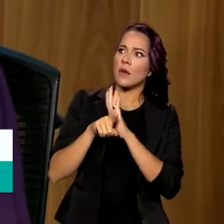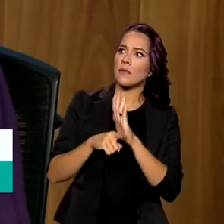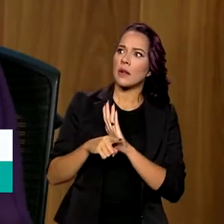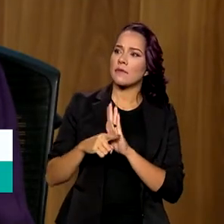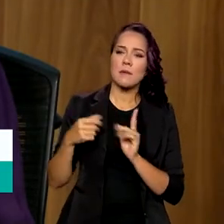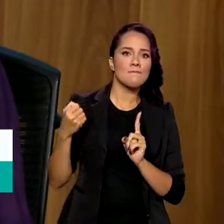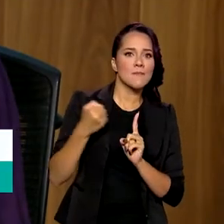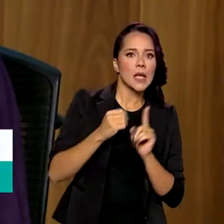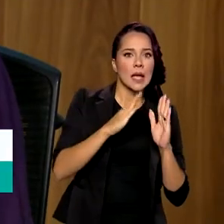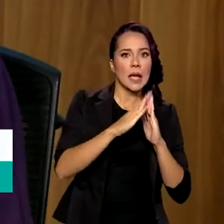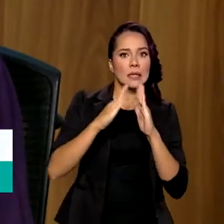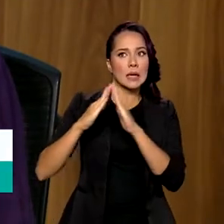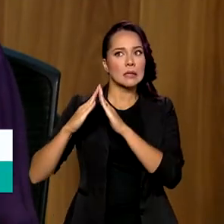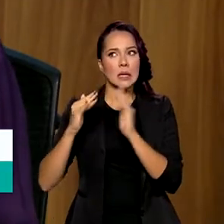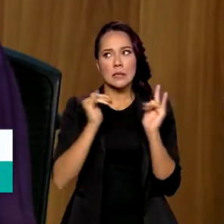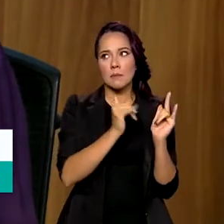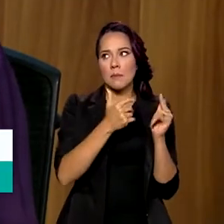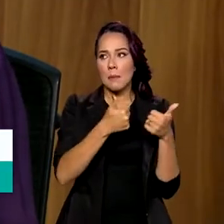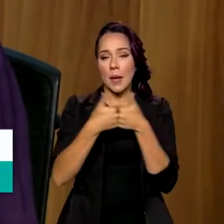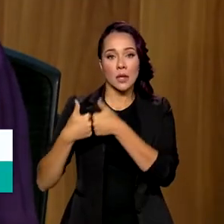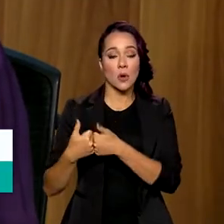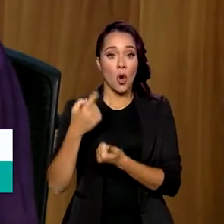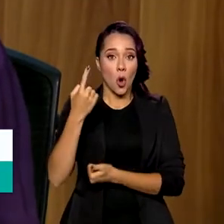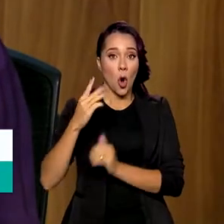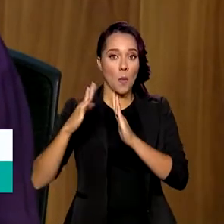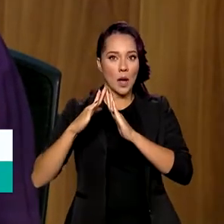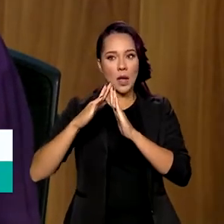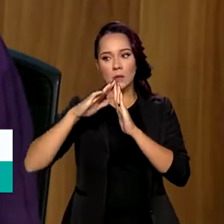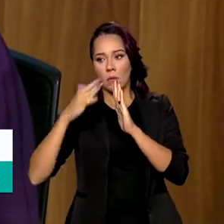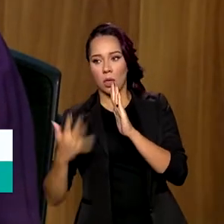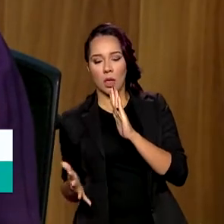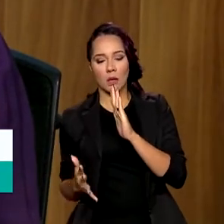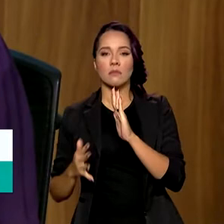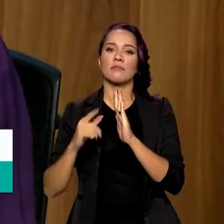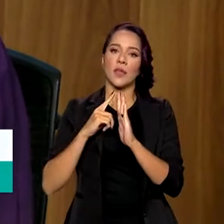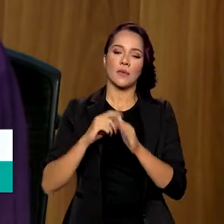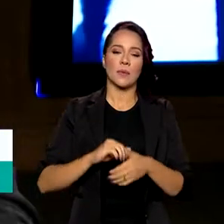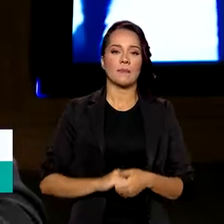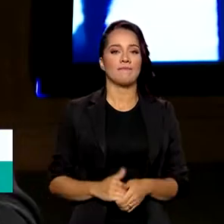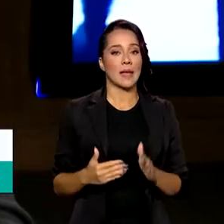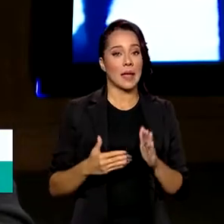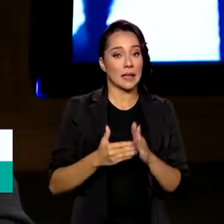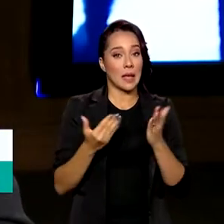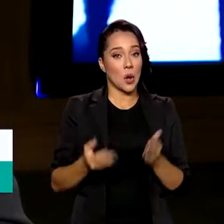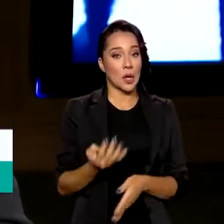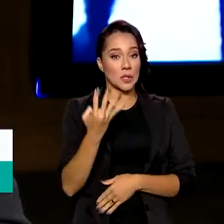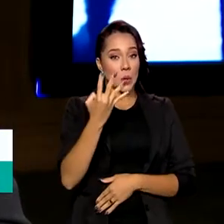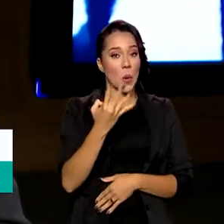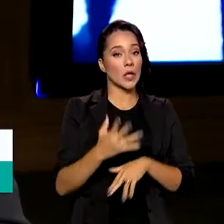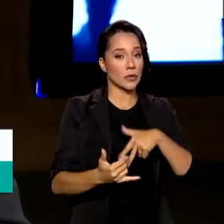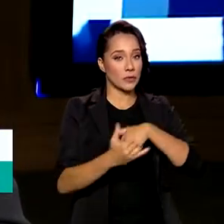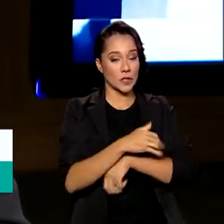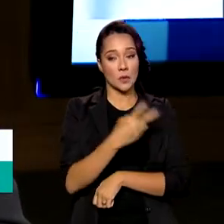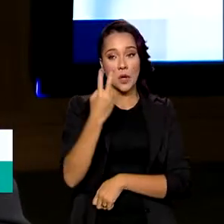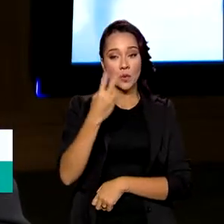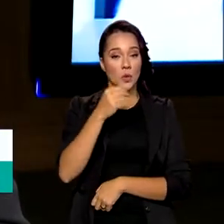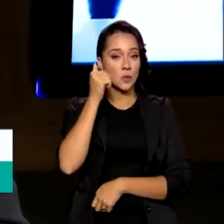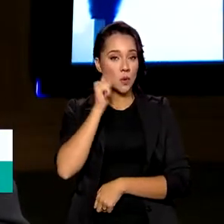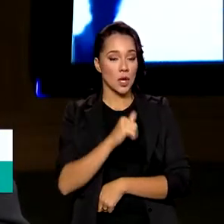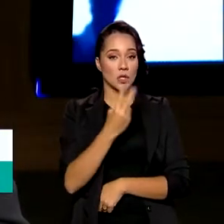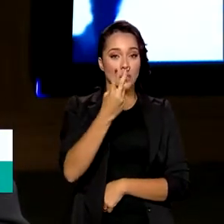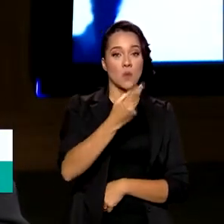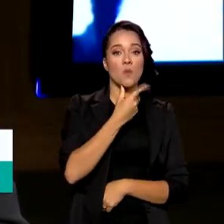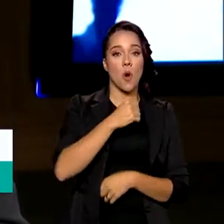impacto para as residências vizinhas pelo menos uma casa foi atingida pelos escombros até o momento são quatro vítimas duas mulheres